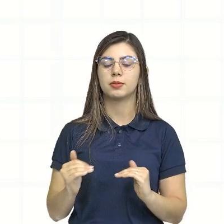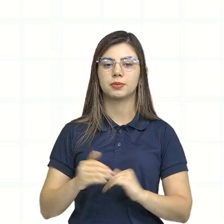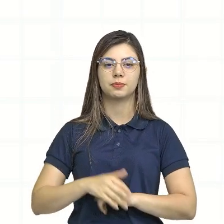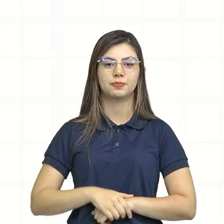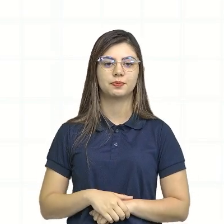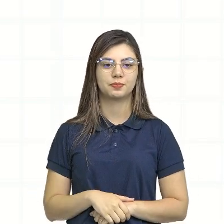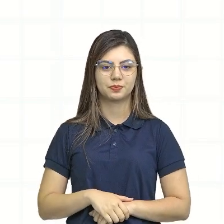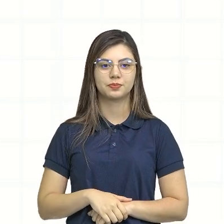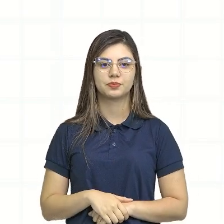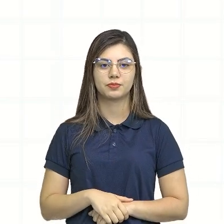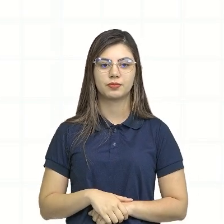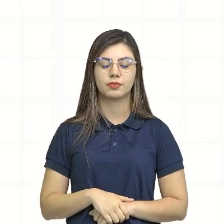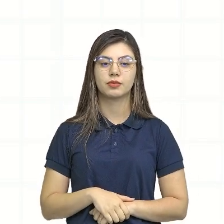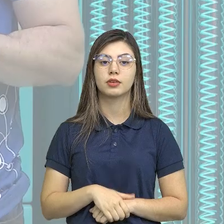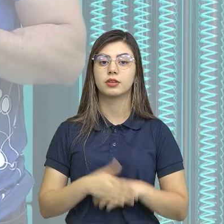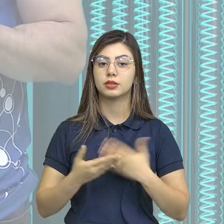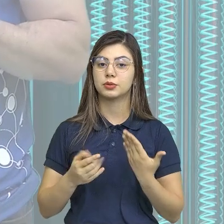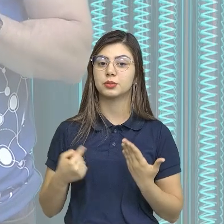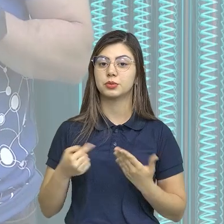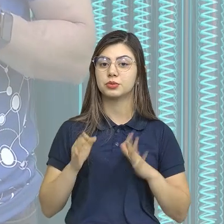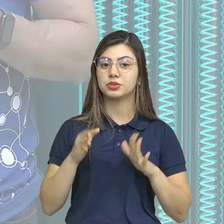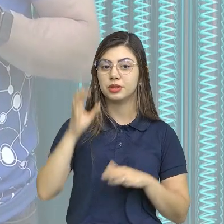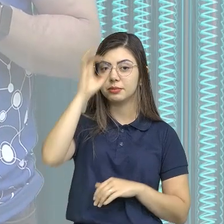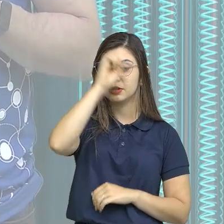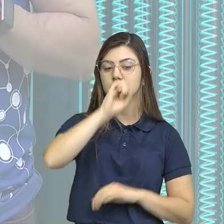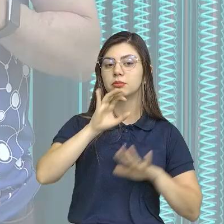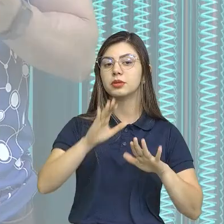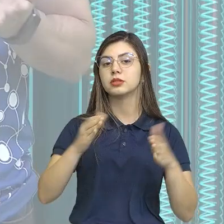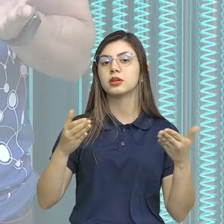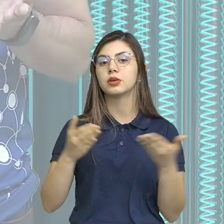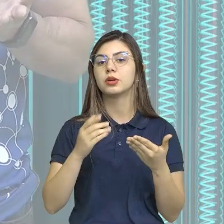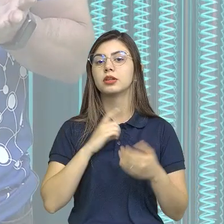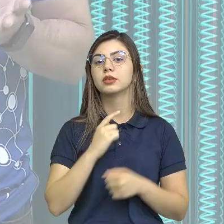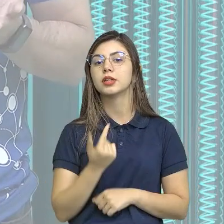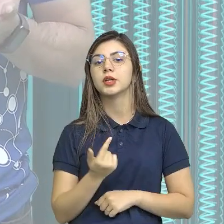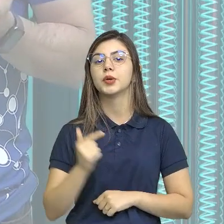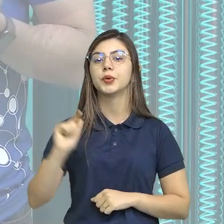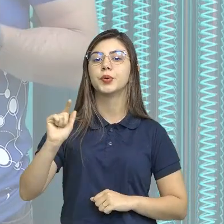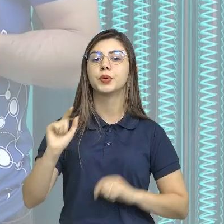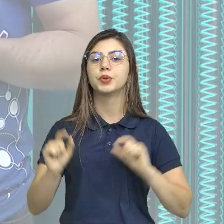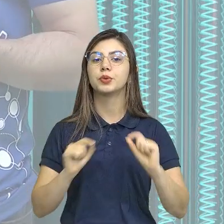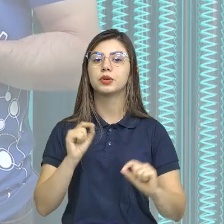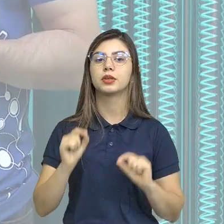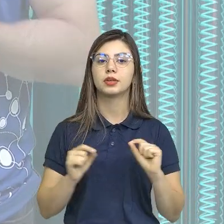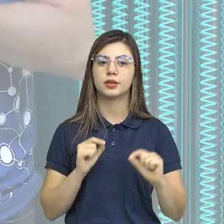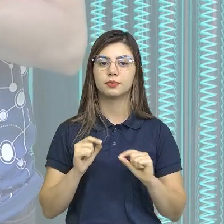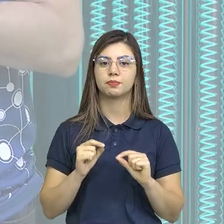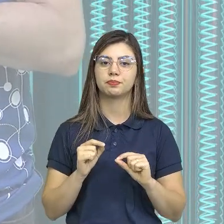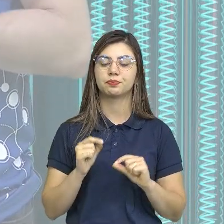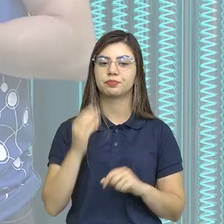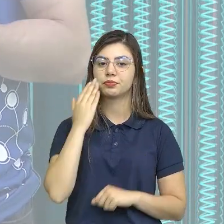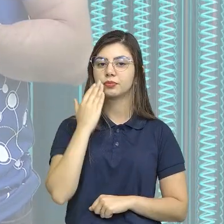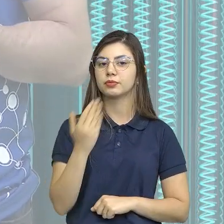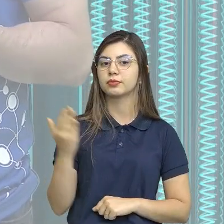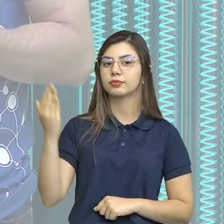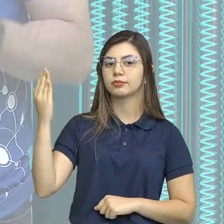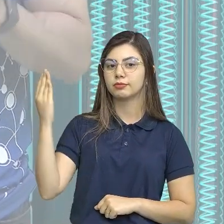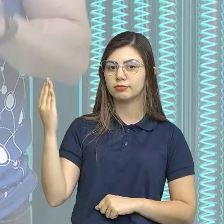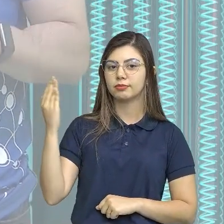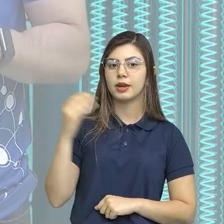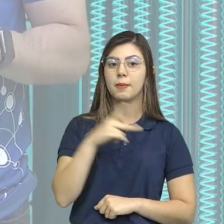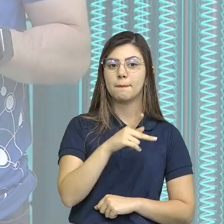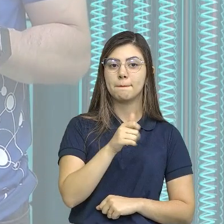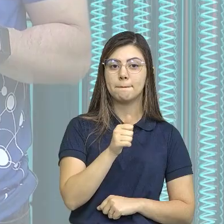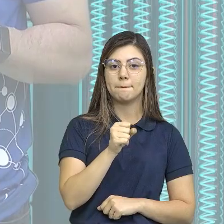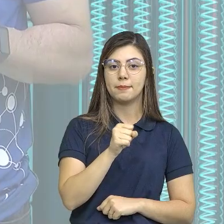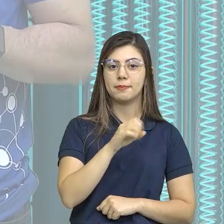Simple Past relacionado às WH Question, agora a gente vai ver um raio-x aí, né, entre Past Continuous e Simple Past.